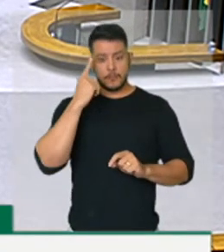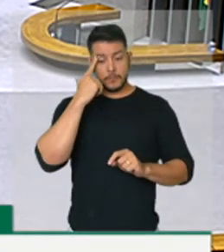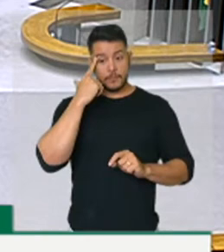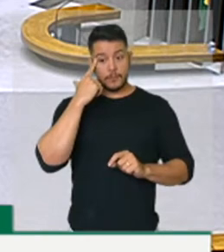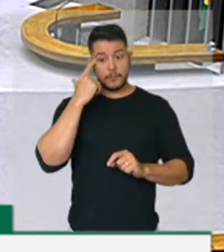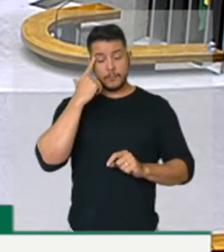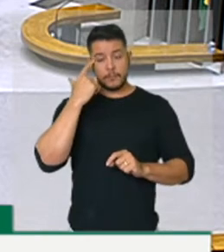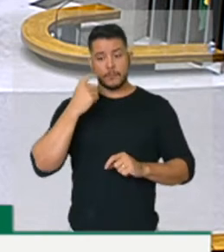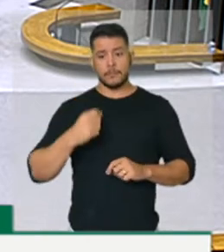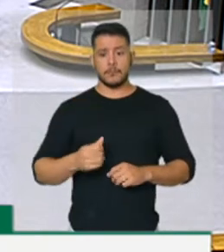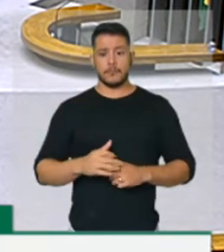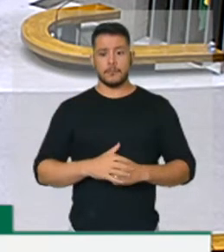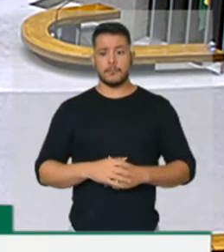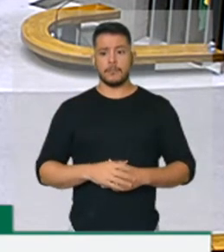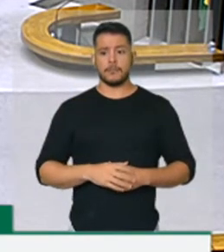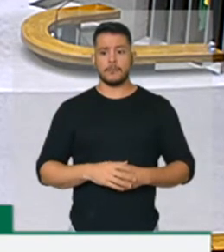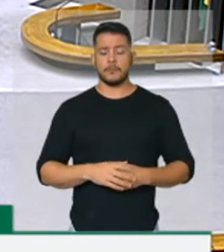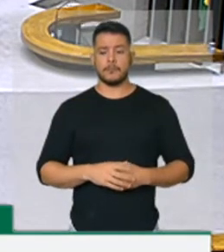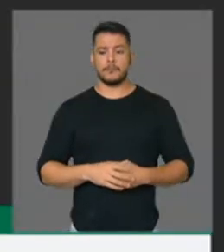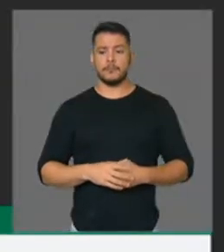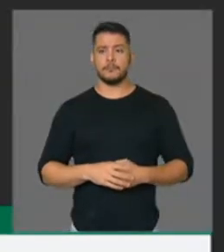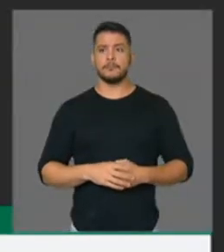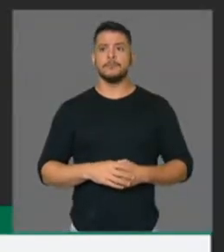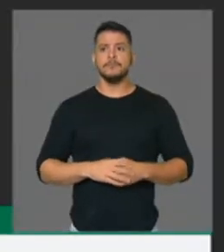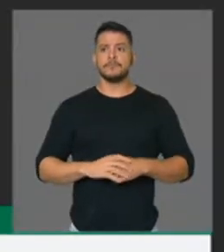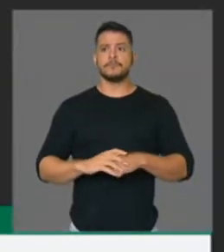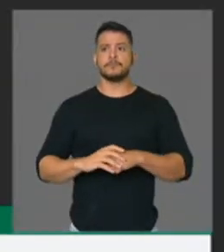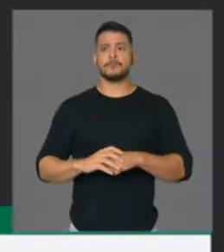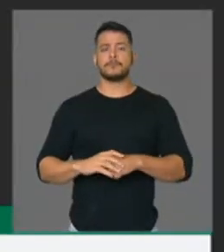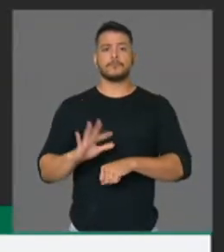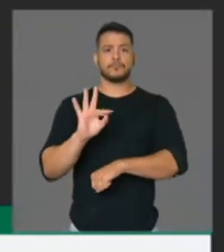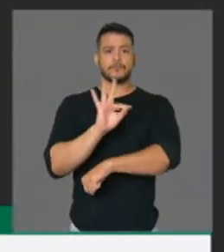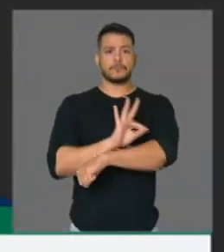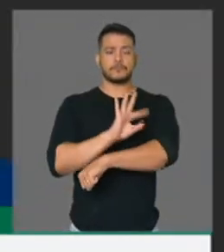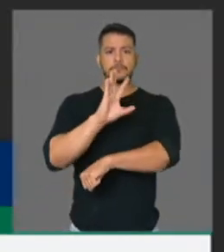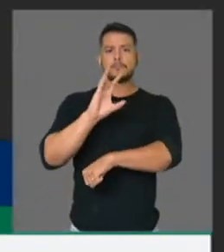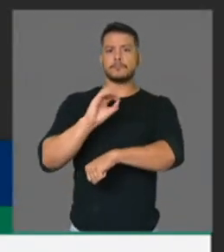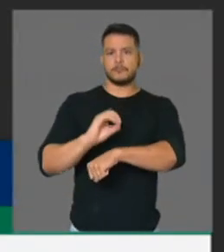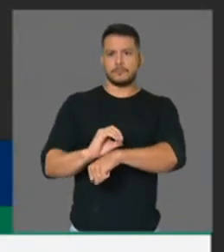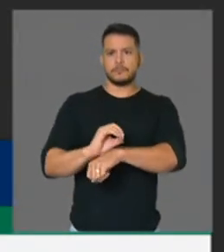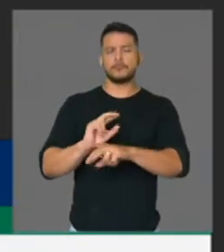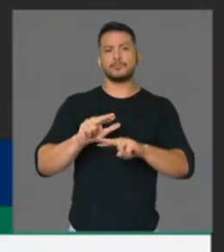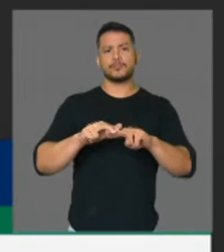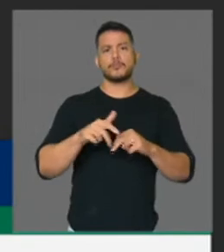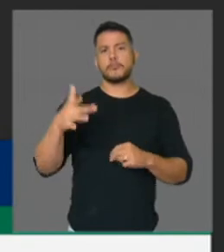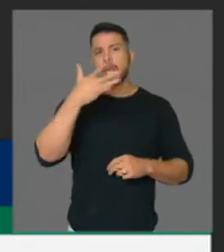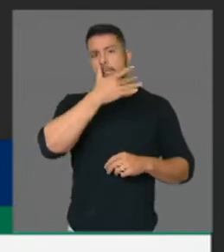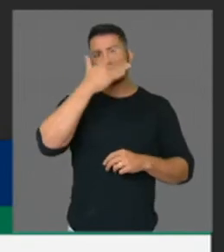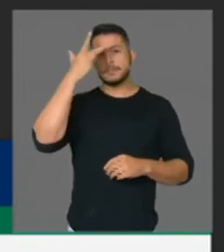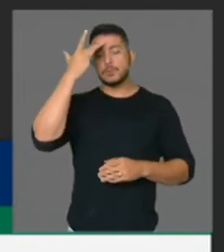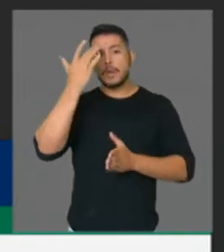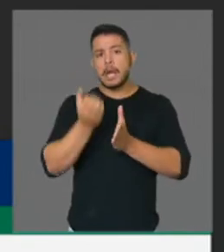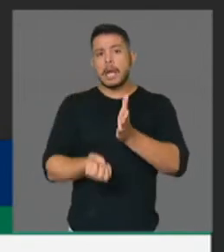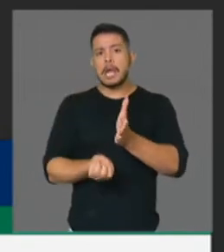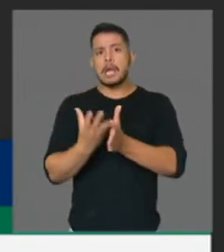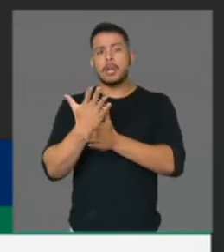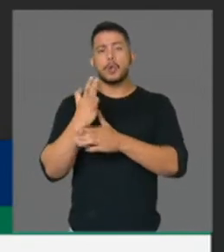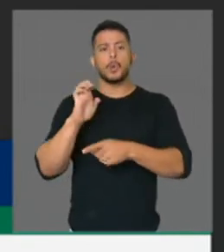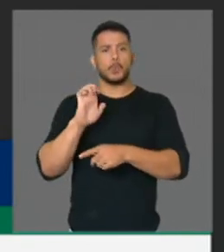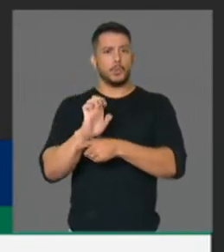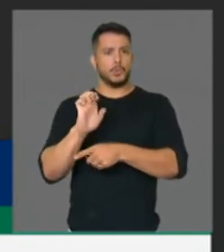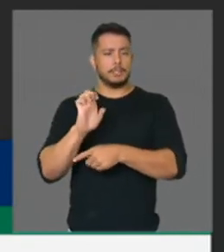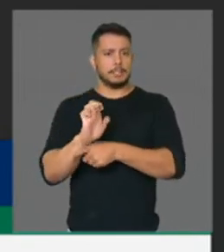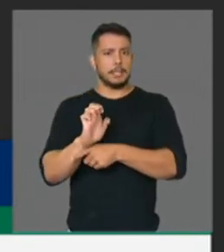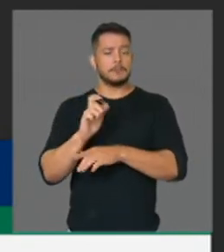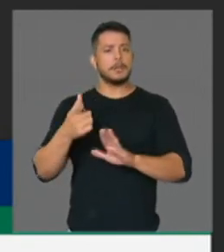que considero justo para os pioneiros desse estado, que vieram do estado de Goiás, uns que lá